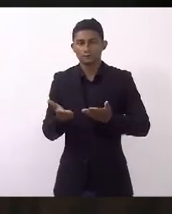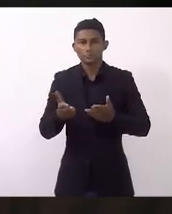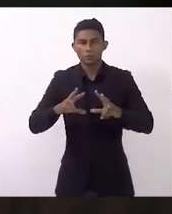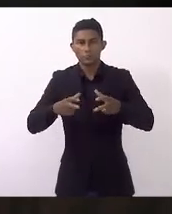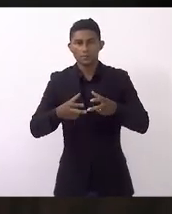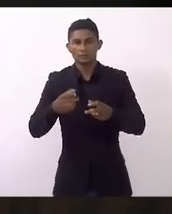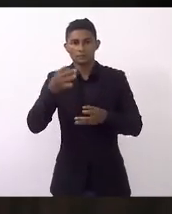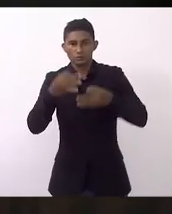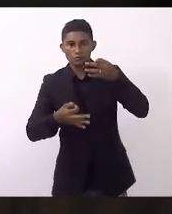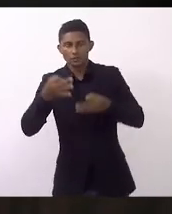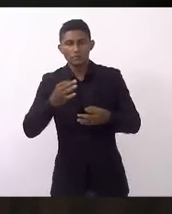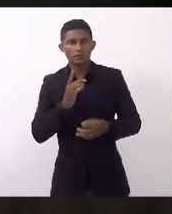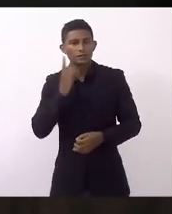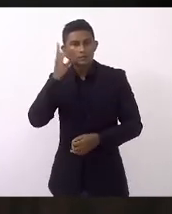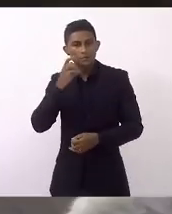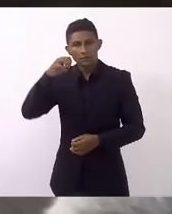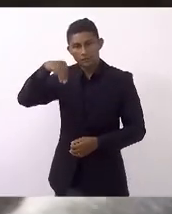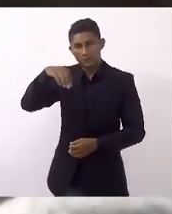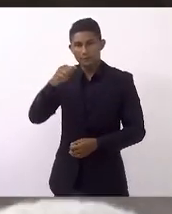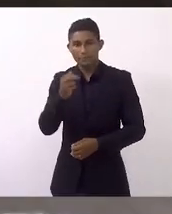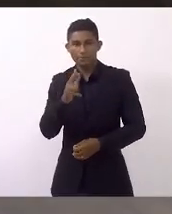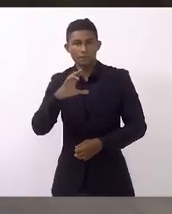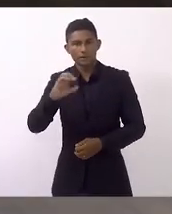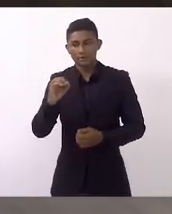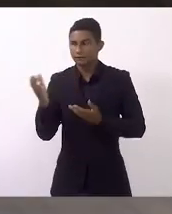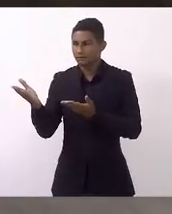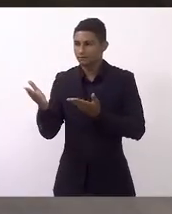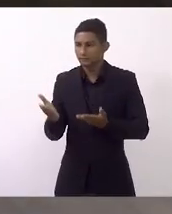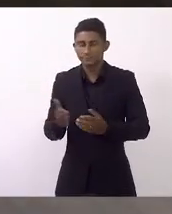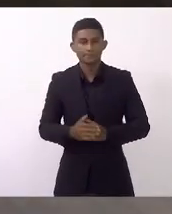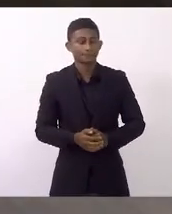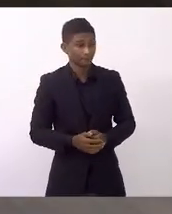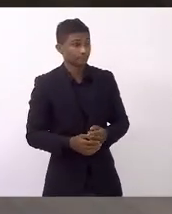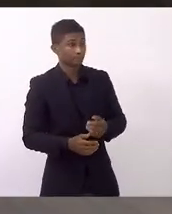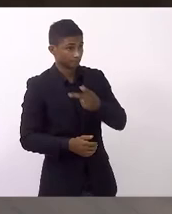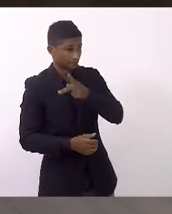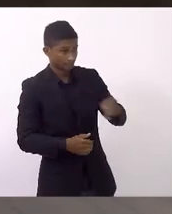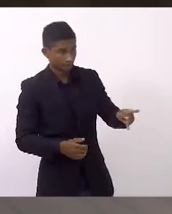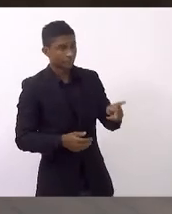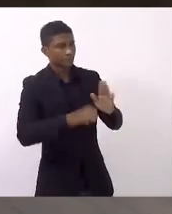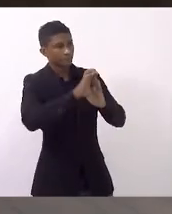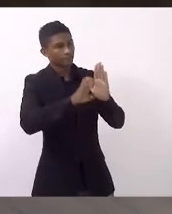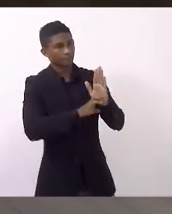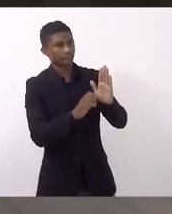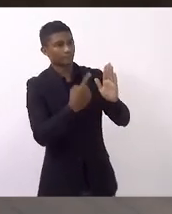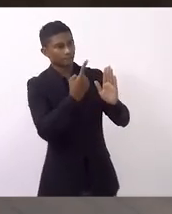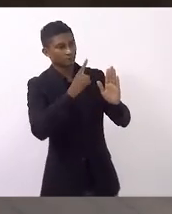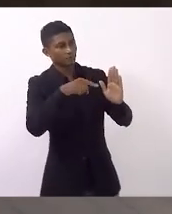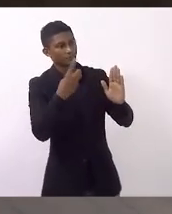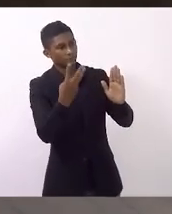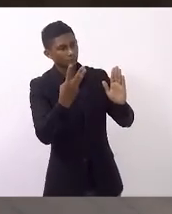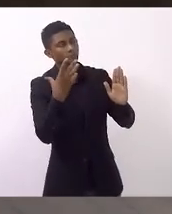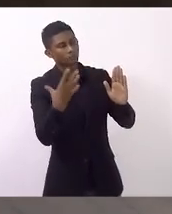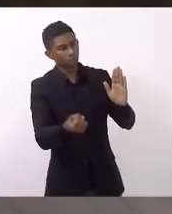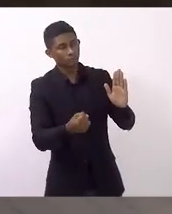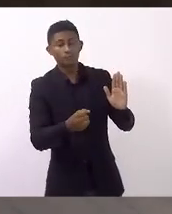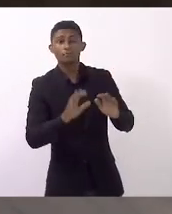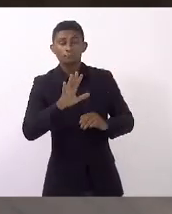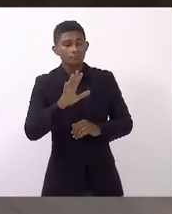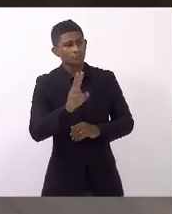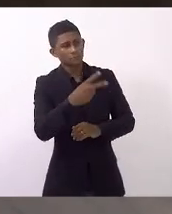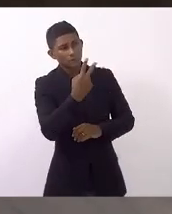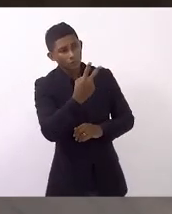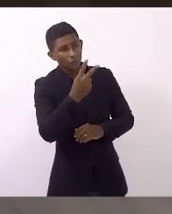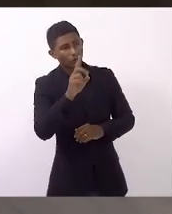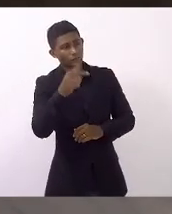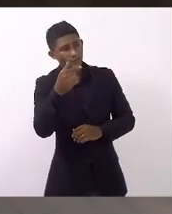Constituição e Justiça, deputado Márcio Pacheco. Senhor presidente, o parecer é favorável à emenda 1 e 3. Prejudicadas emendas 2